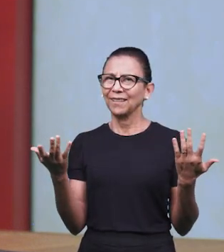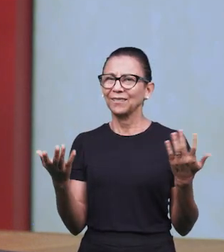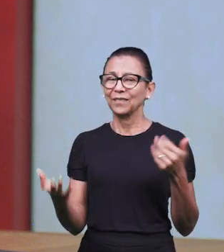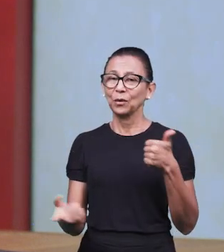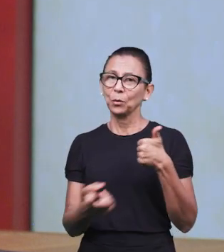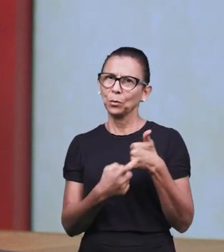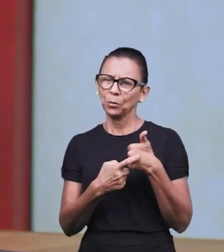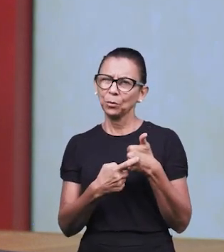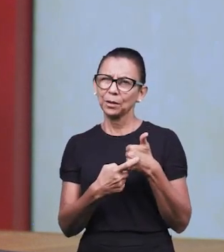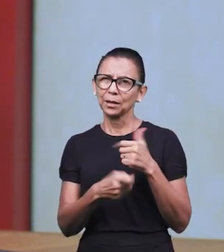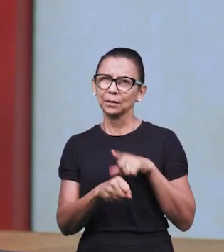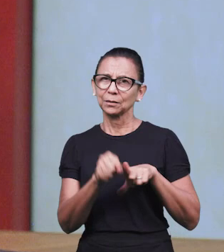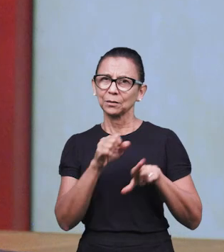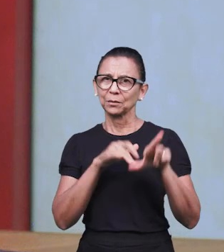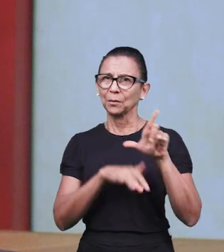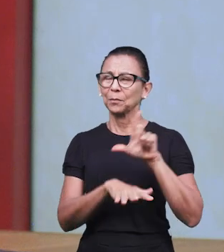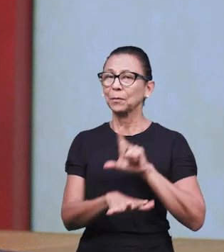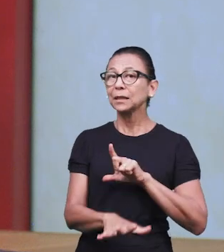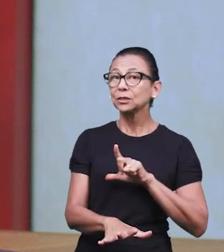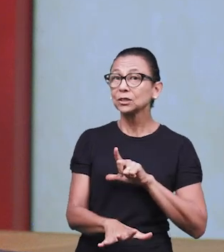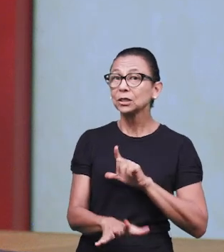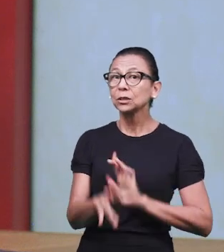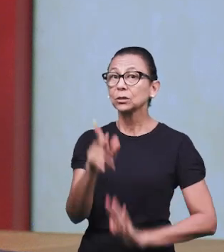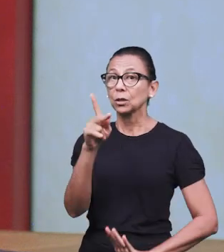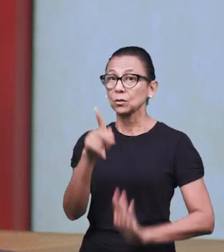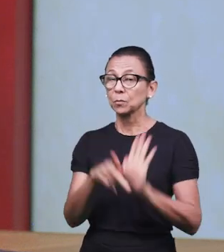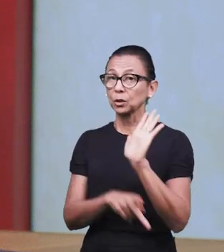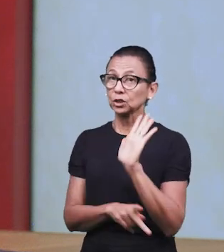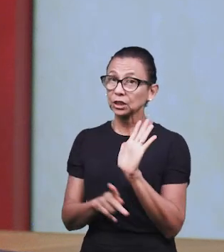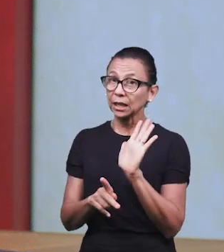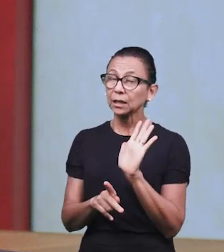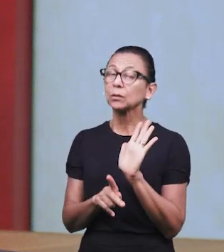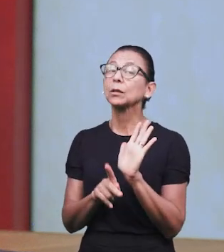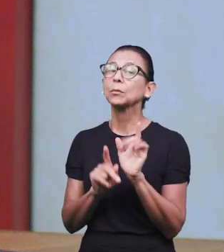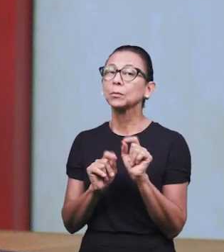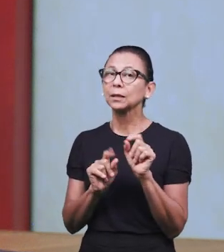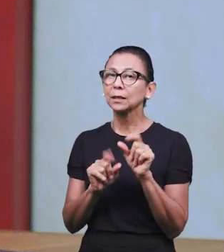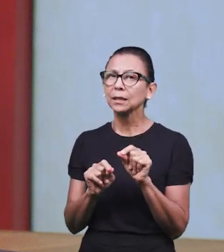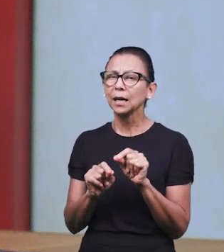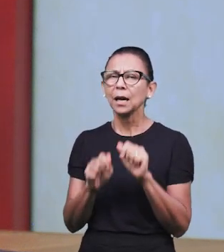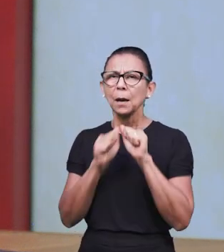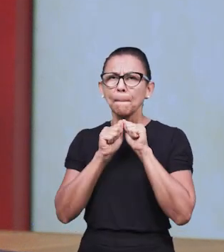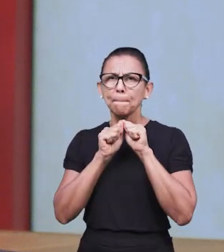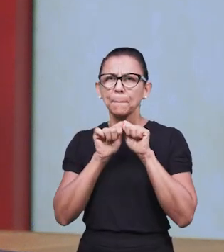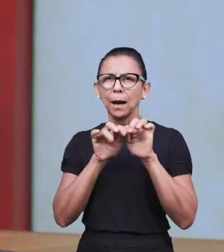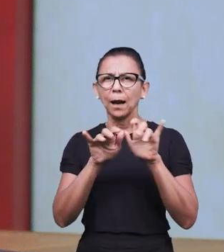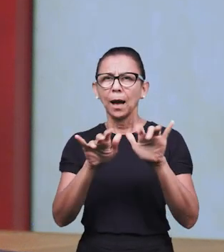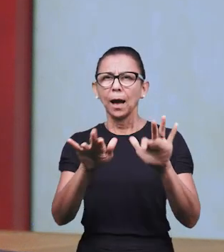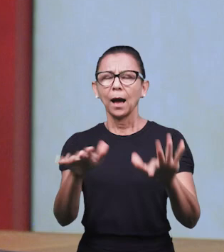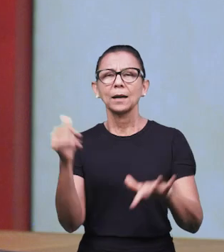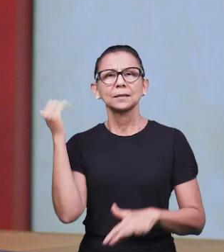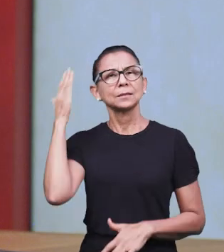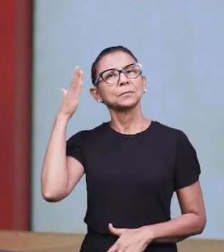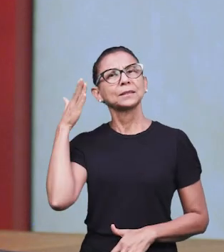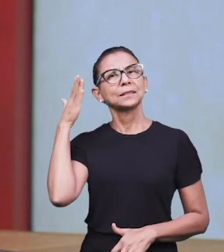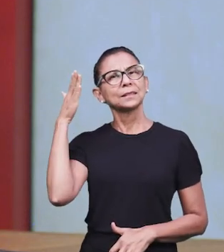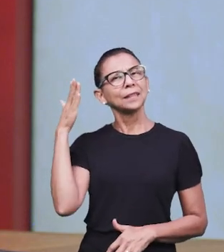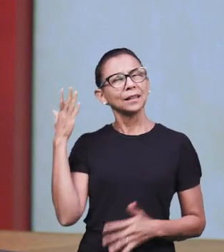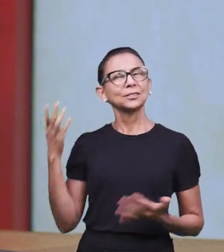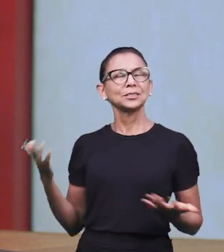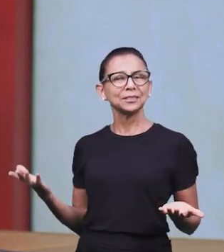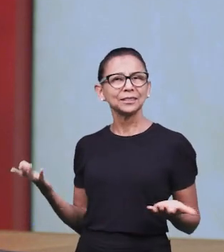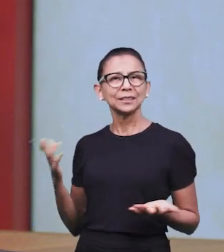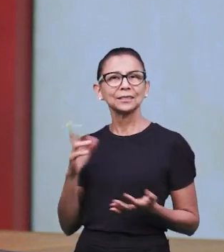compartilhe. O nosso projeto é fazer com que o número maior possível de pessoas tenha acesso à mensagem que é transmitida por aqui. E você